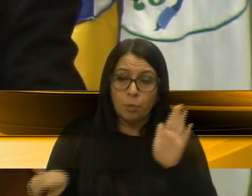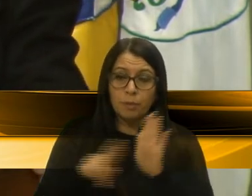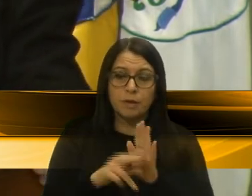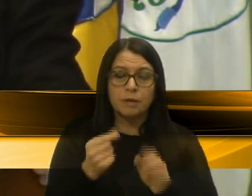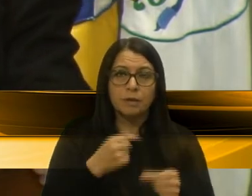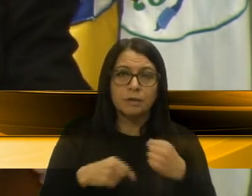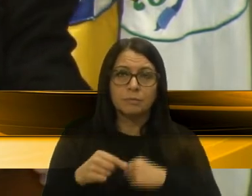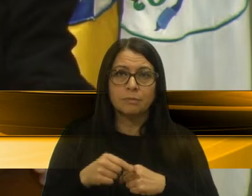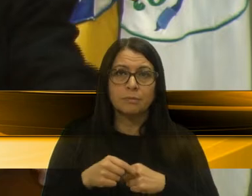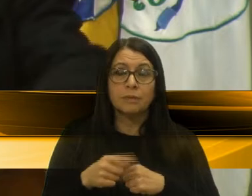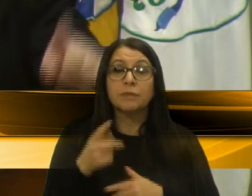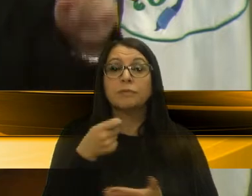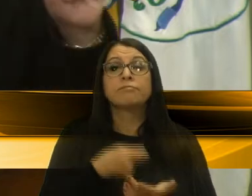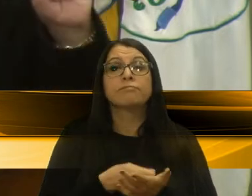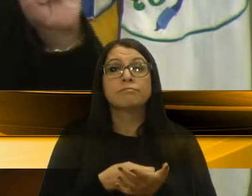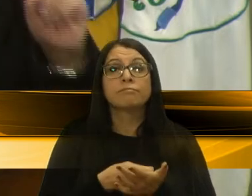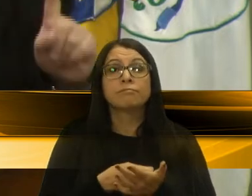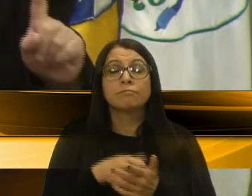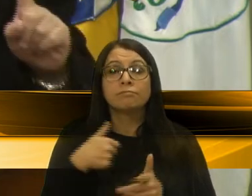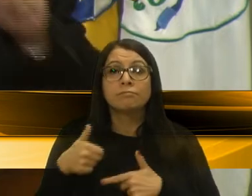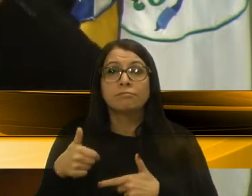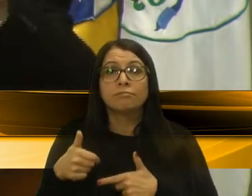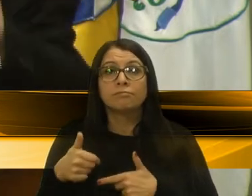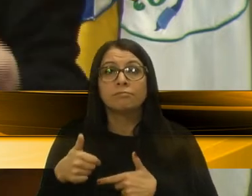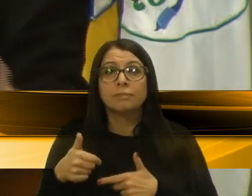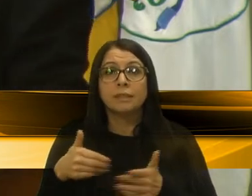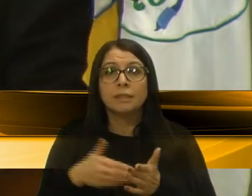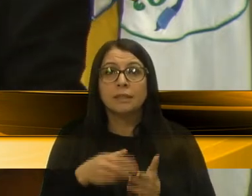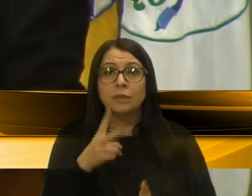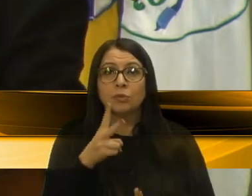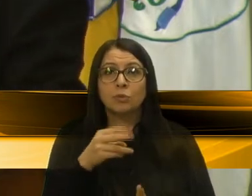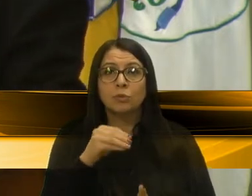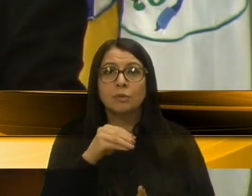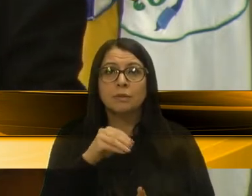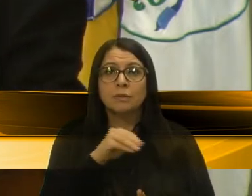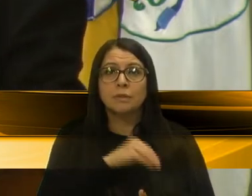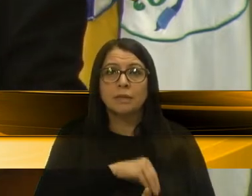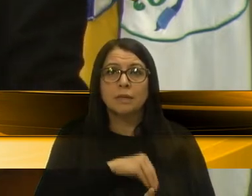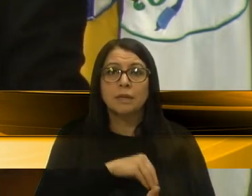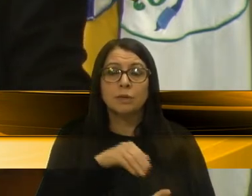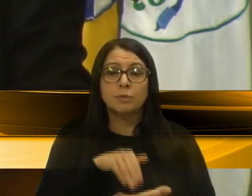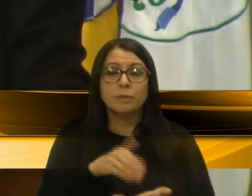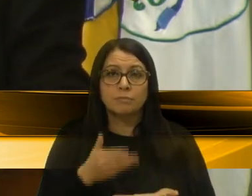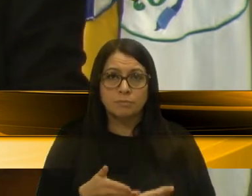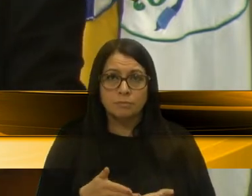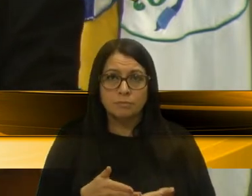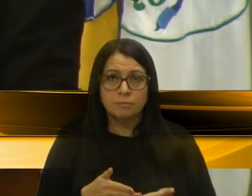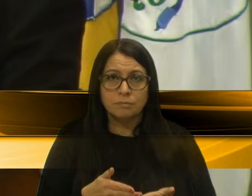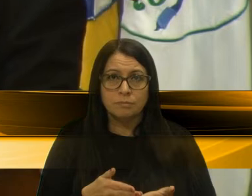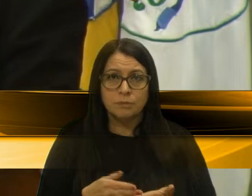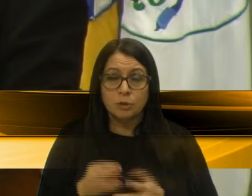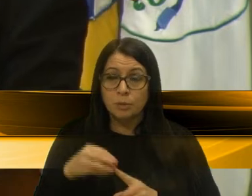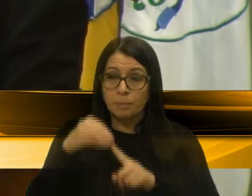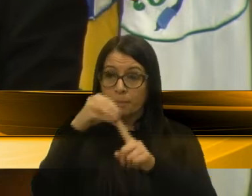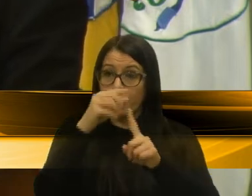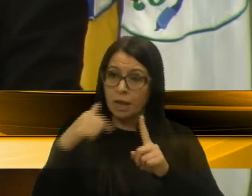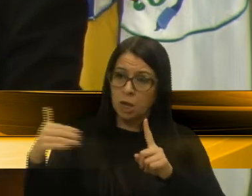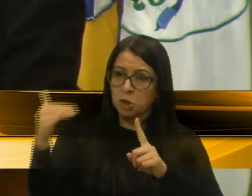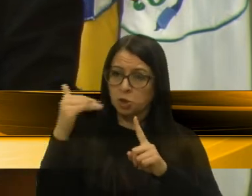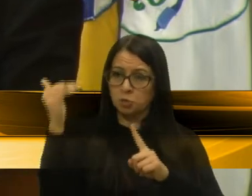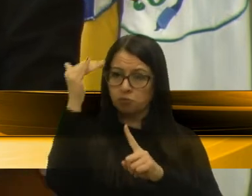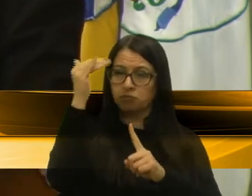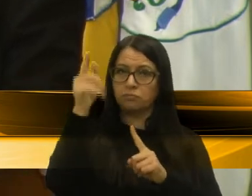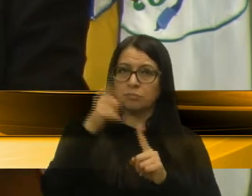economia, quem vai pagar são os trabalhadores até 2 salários mínimos. Os privilégios, vereador Gustavo Toigo,